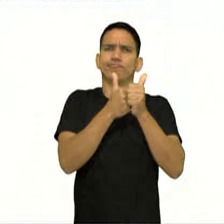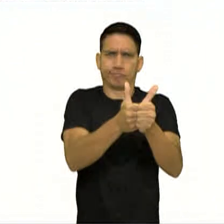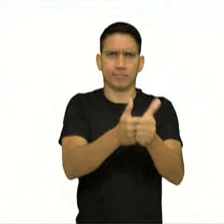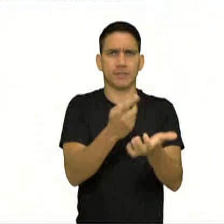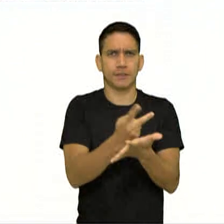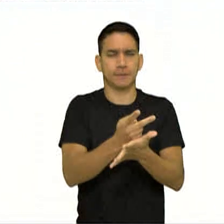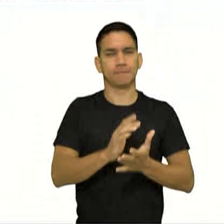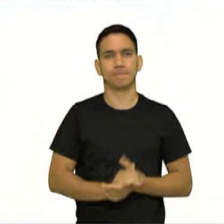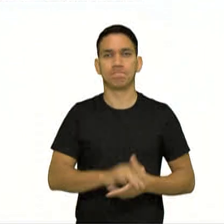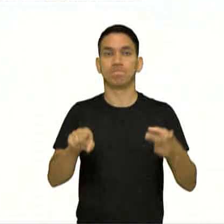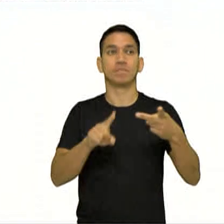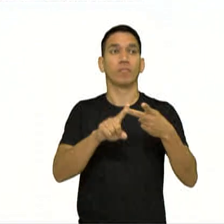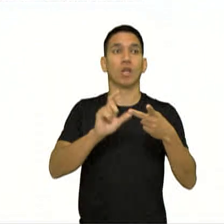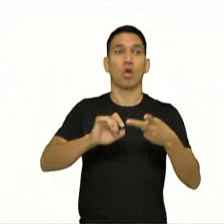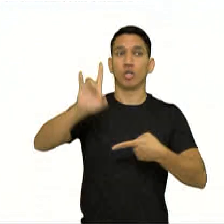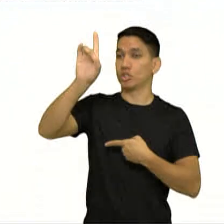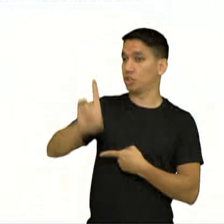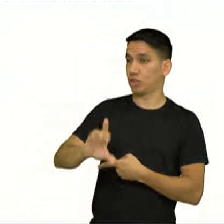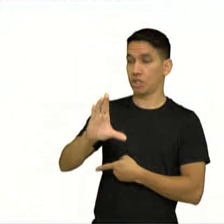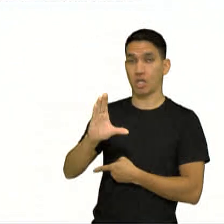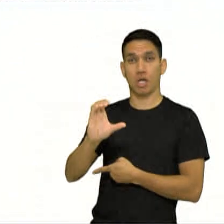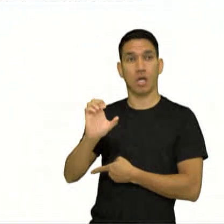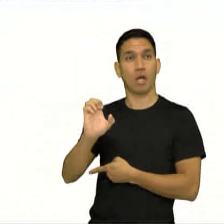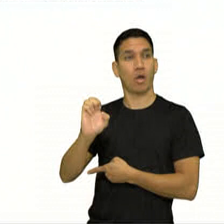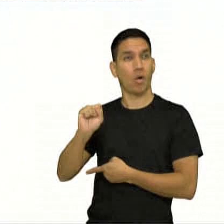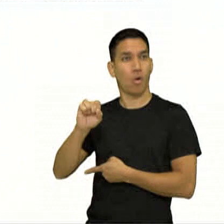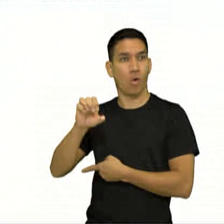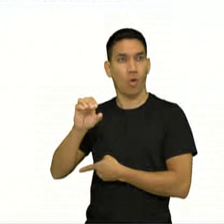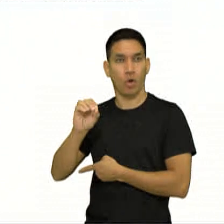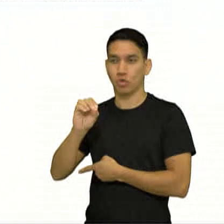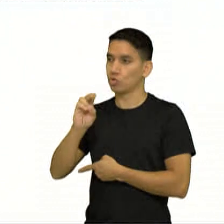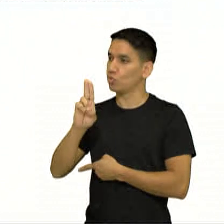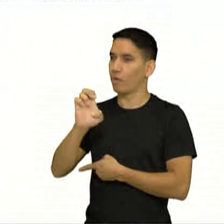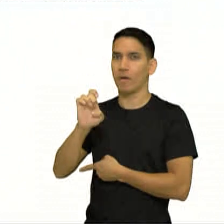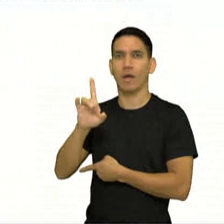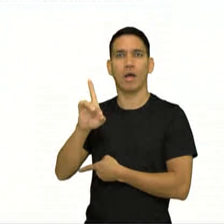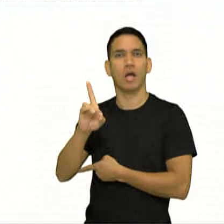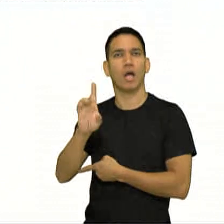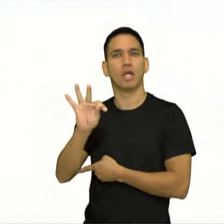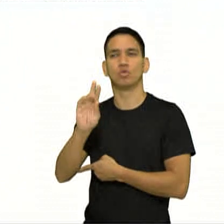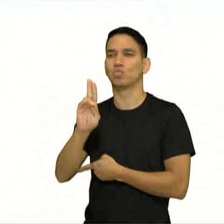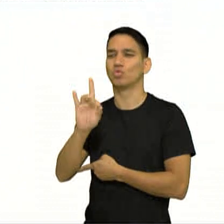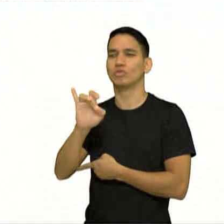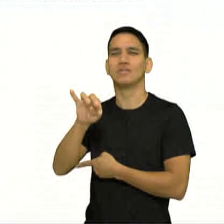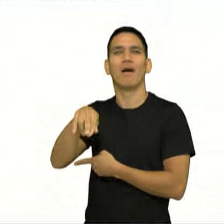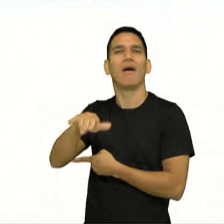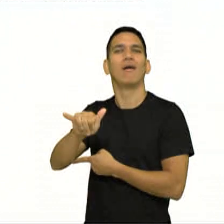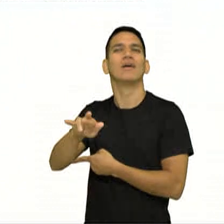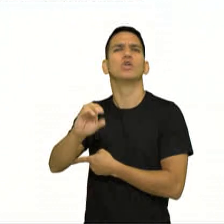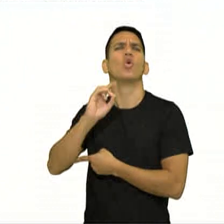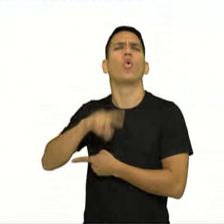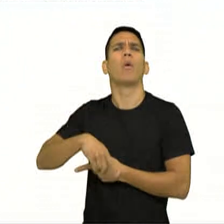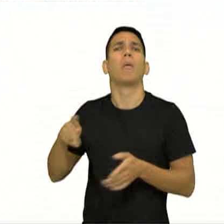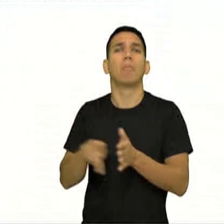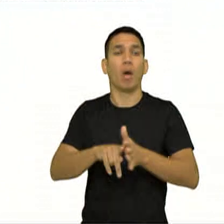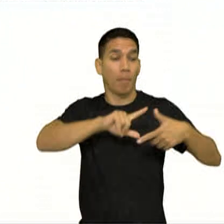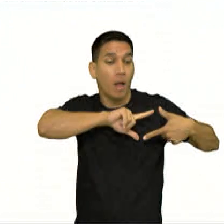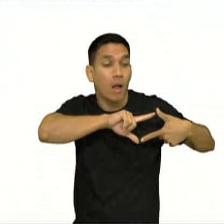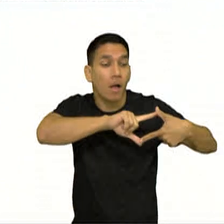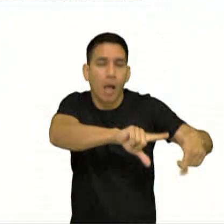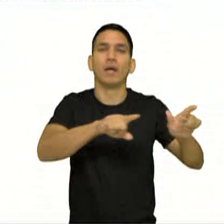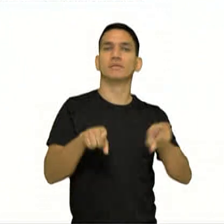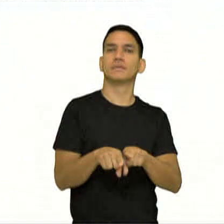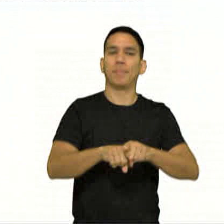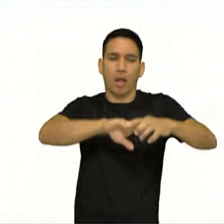E o direito consuetudinário, que é uma lei baseada nas tradições e nos costumes.